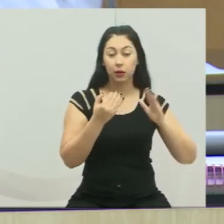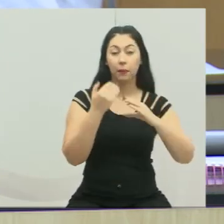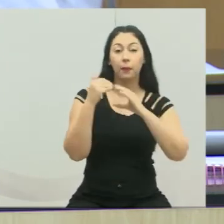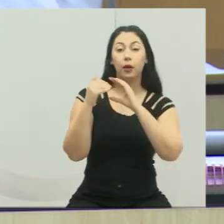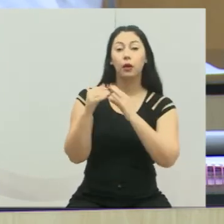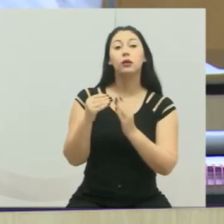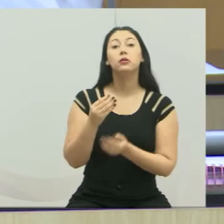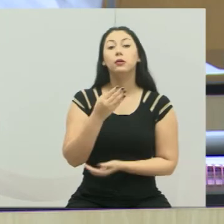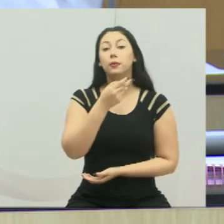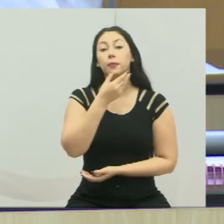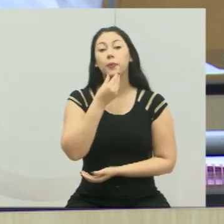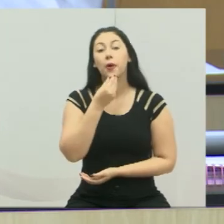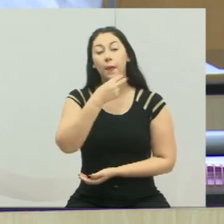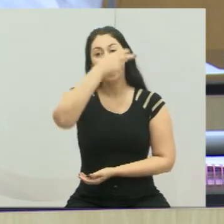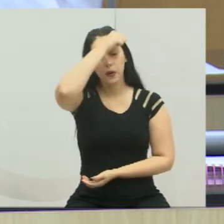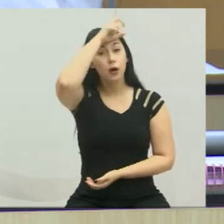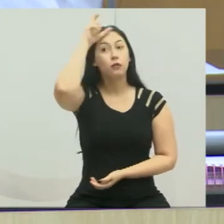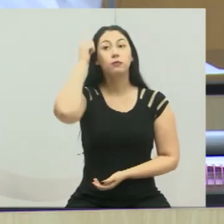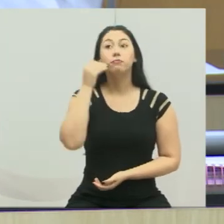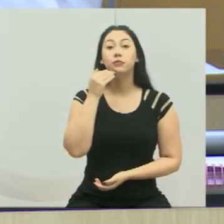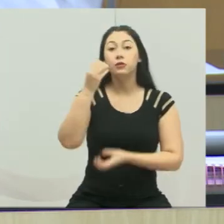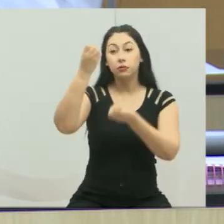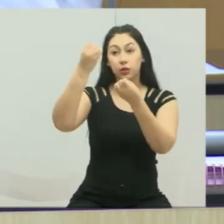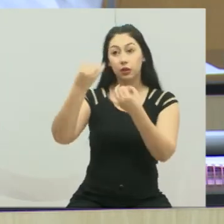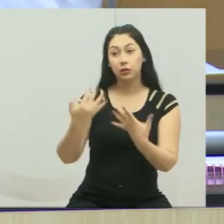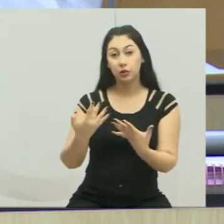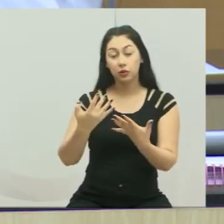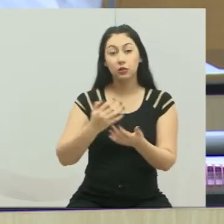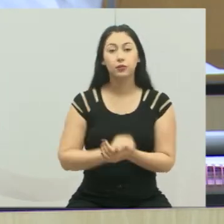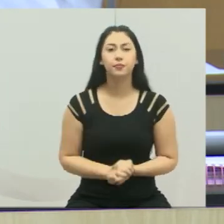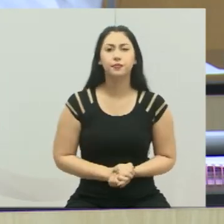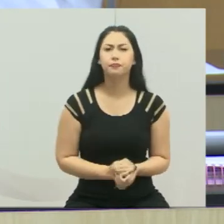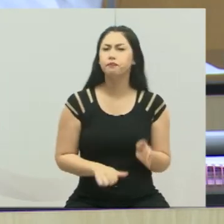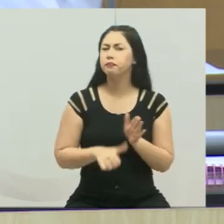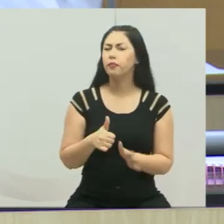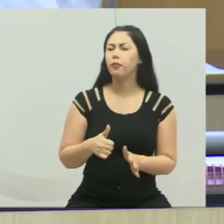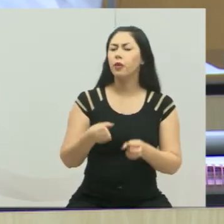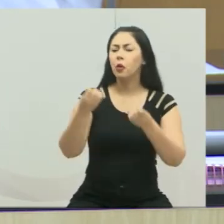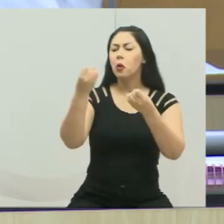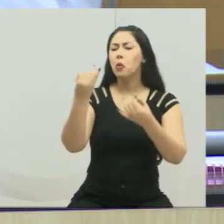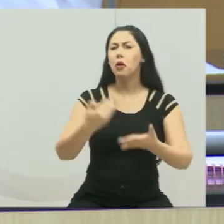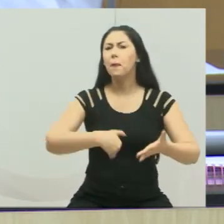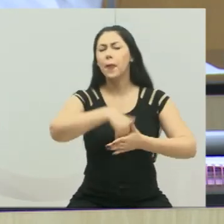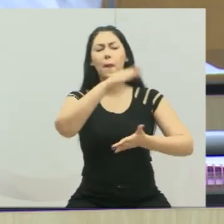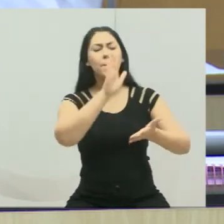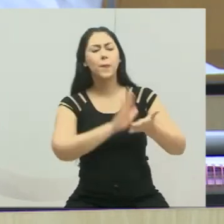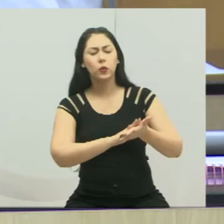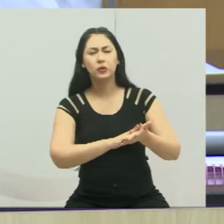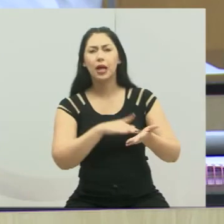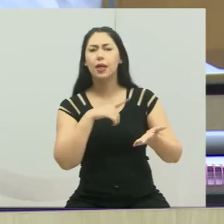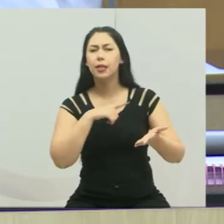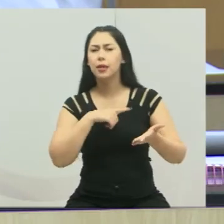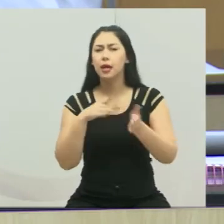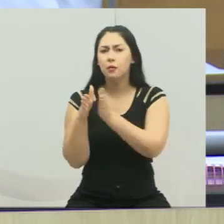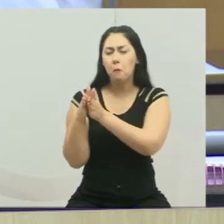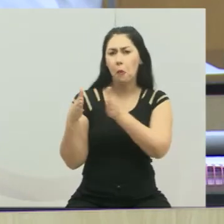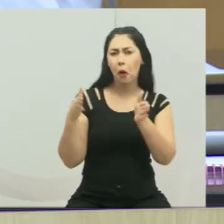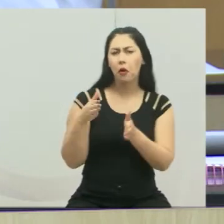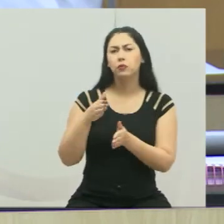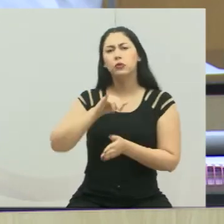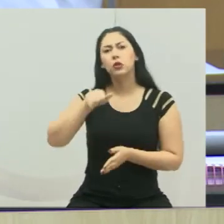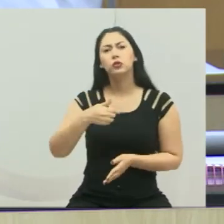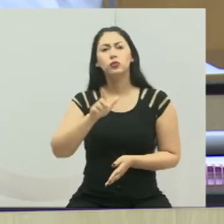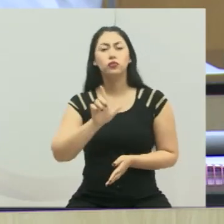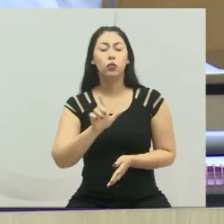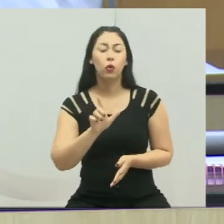municipal de Jacareí o seguinte pedido de informações. Primeiro, quantas multas foram aplicadas durante o período de julho de 2019 a julho